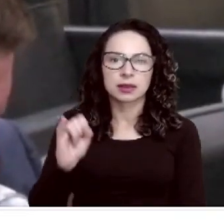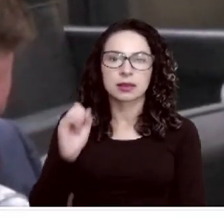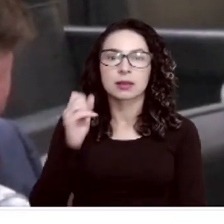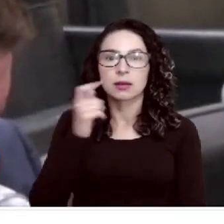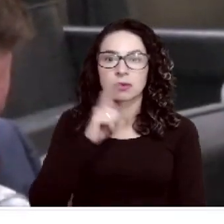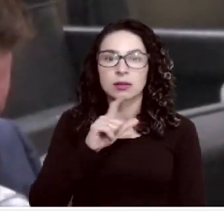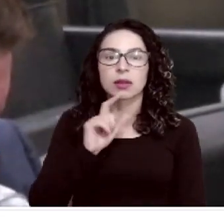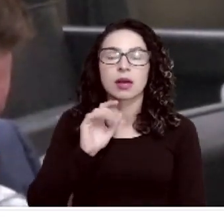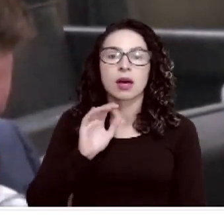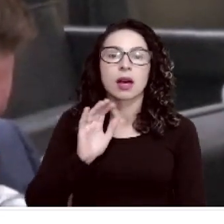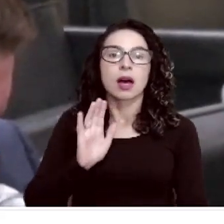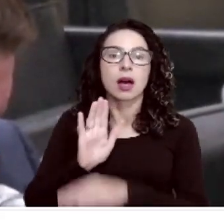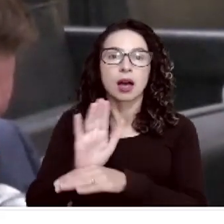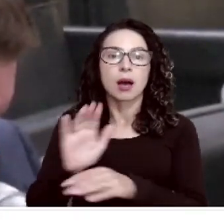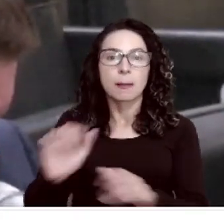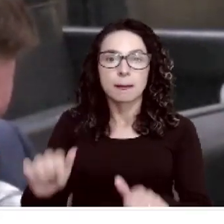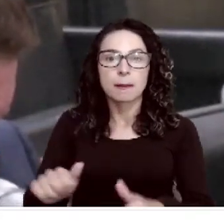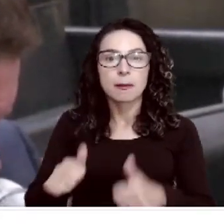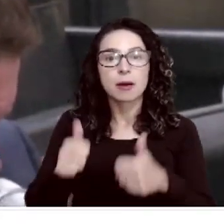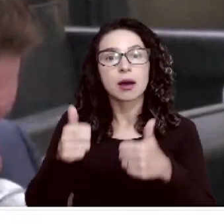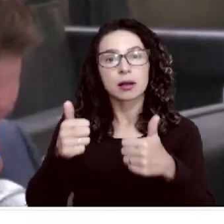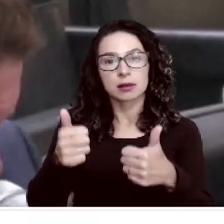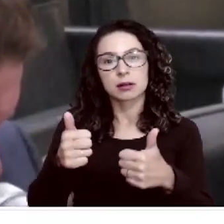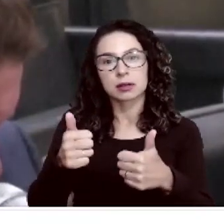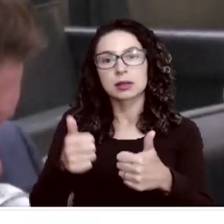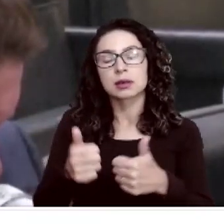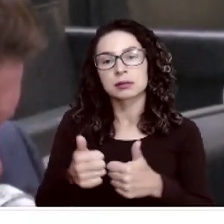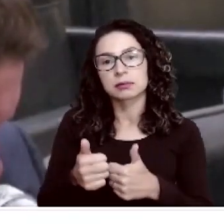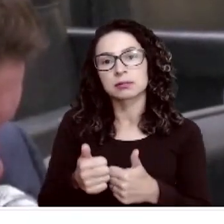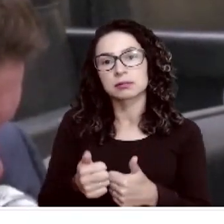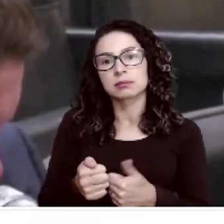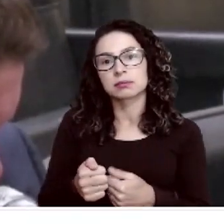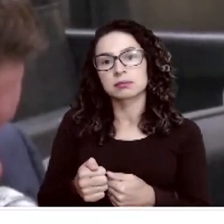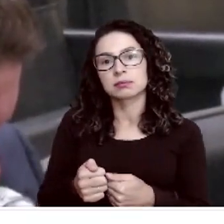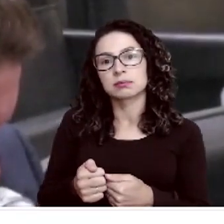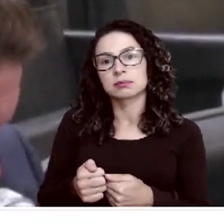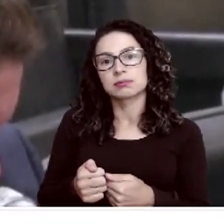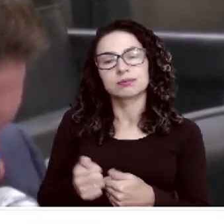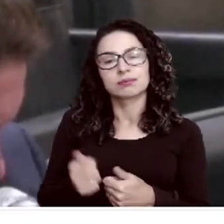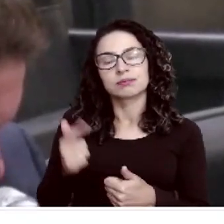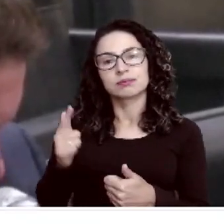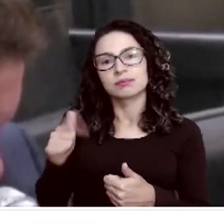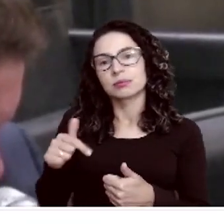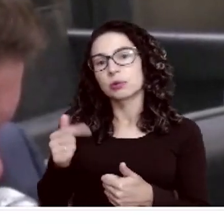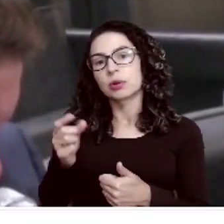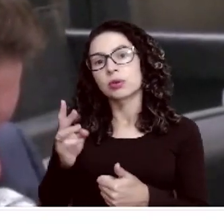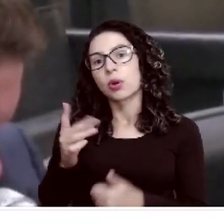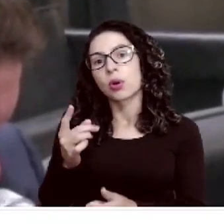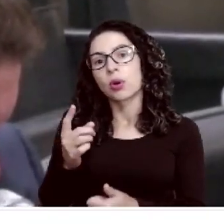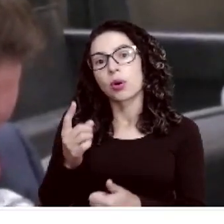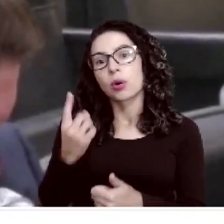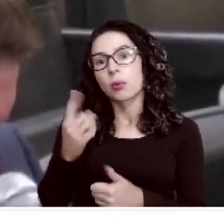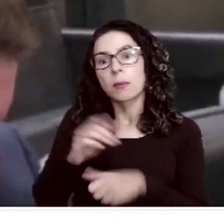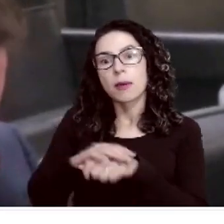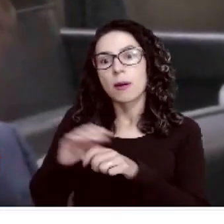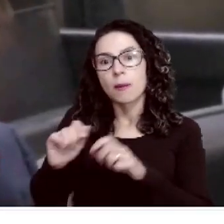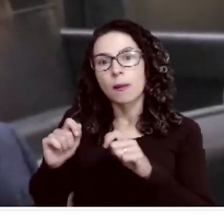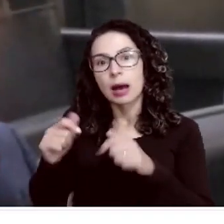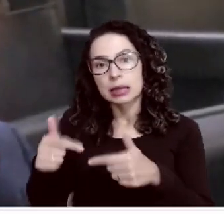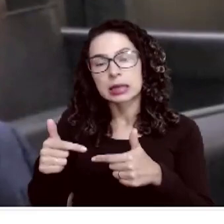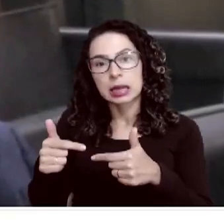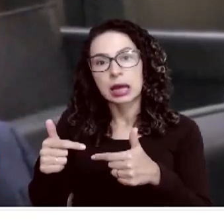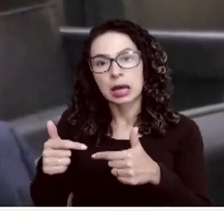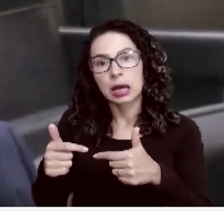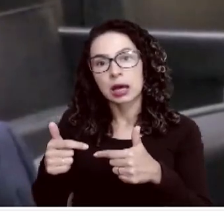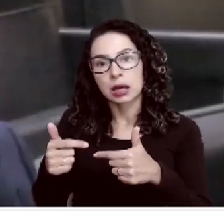para melhorar, porque é uma coisa também que não depende único exclusivamente de ações do poder público, a